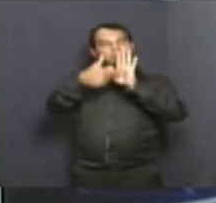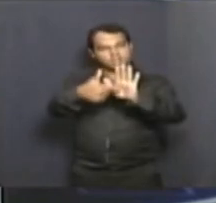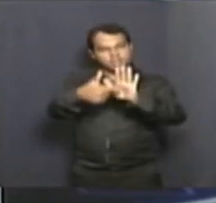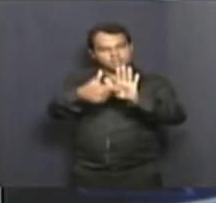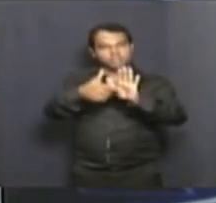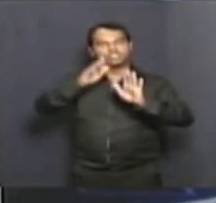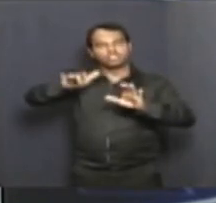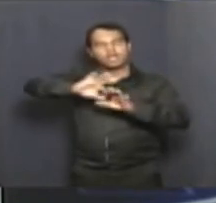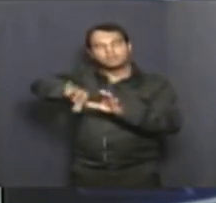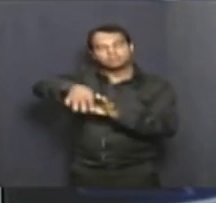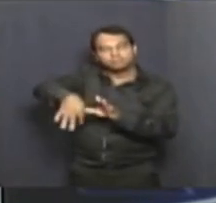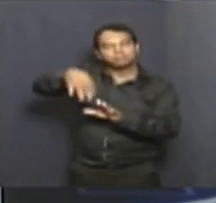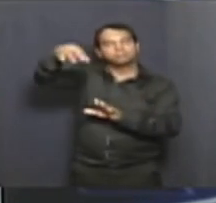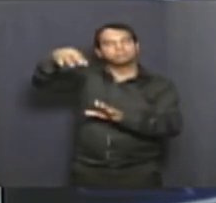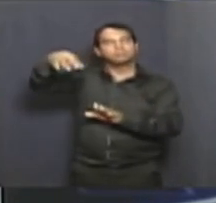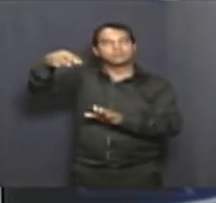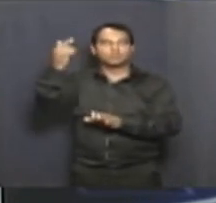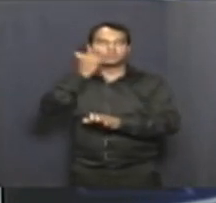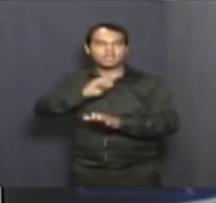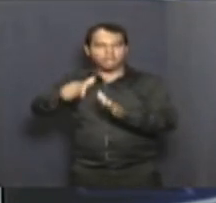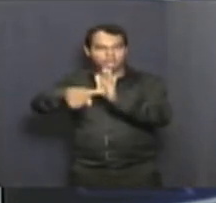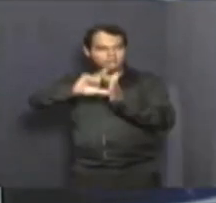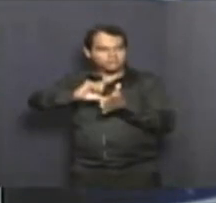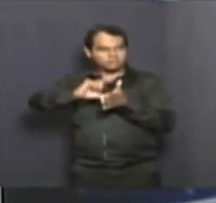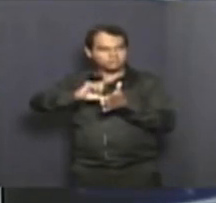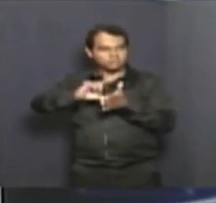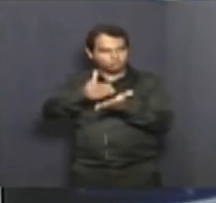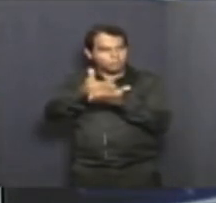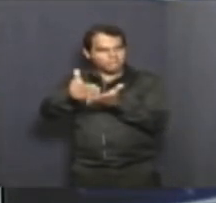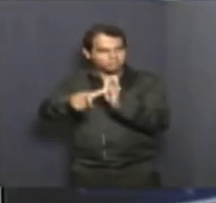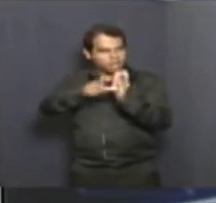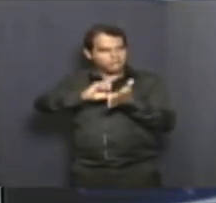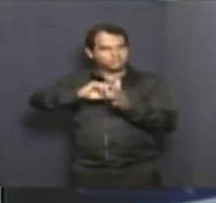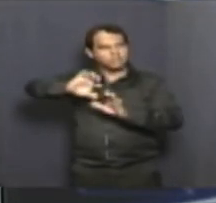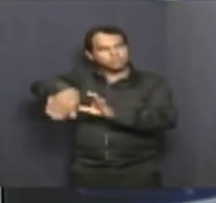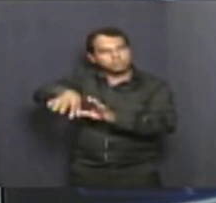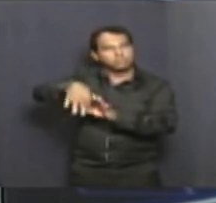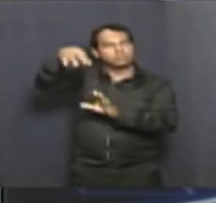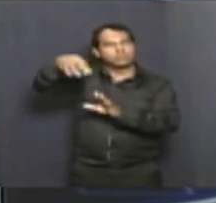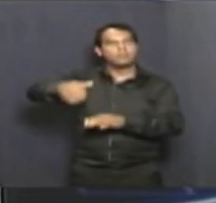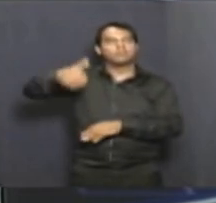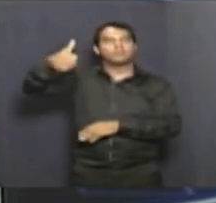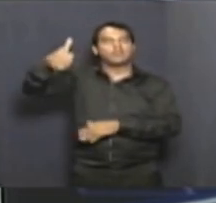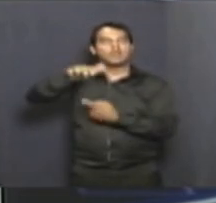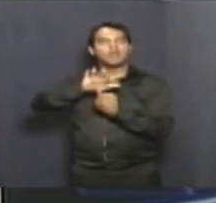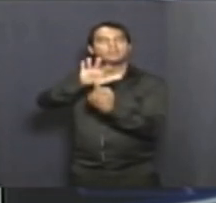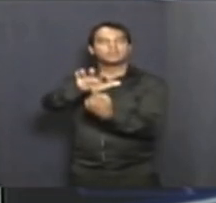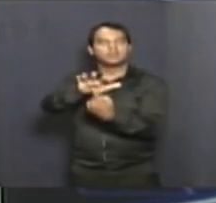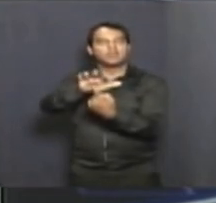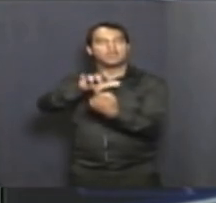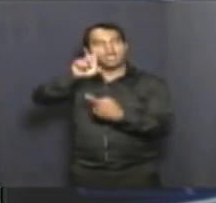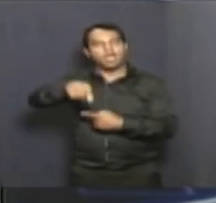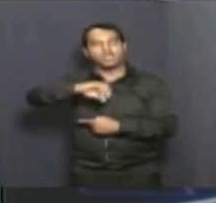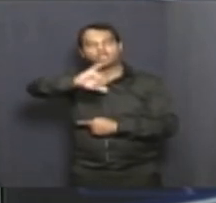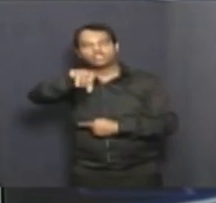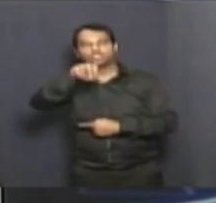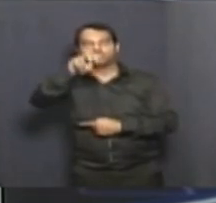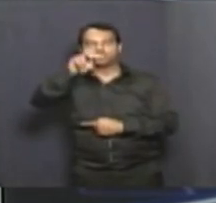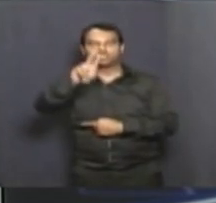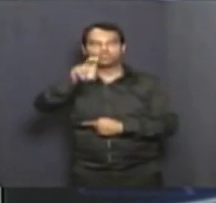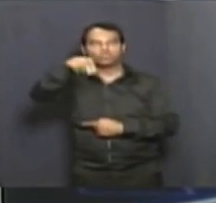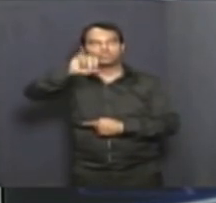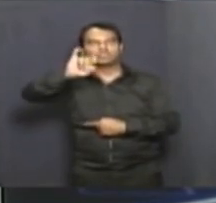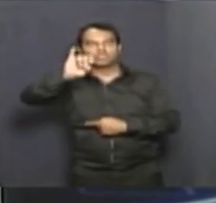determinada por um sorteio que nós fizemos agora há pouco aqui no palco pouco antes do início o primeiro candidato a se apresentar é júnior moc por